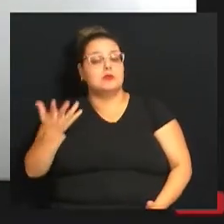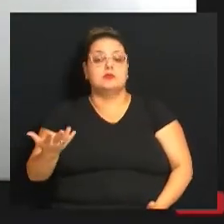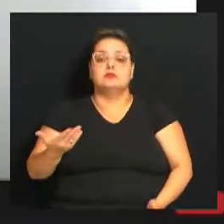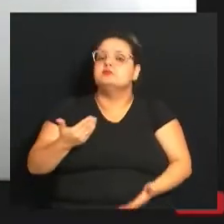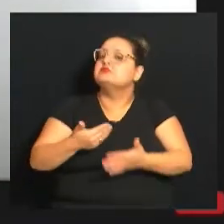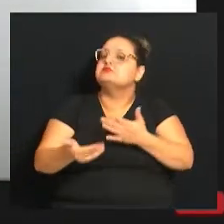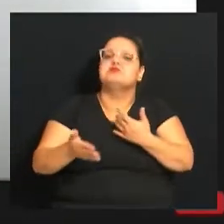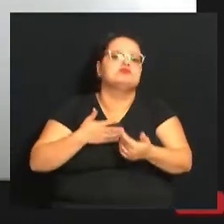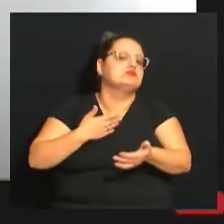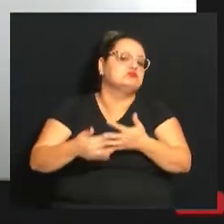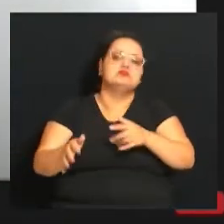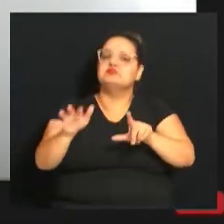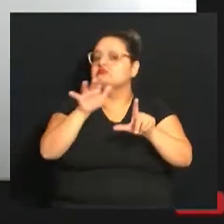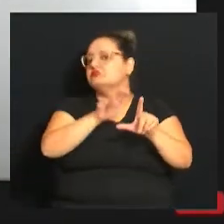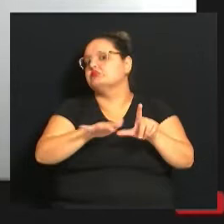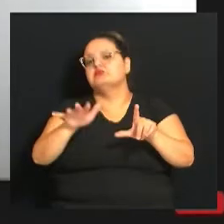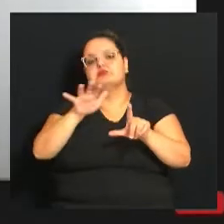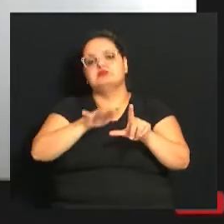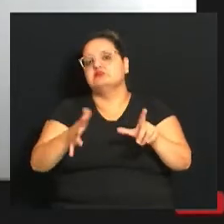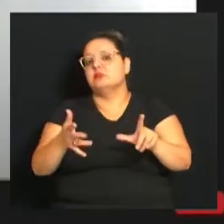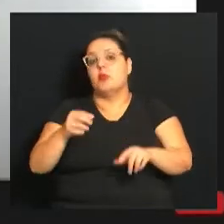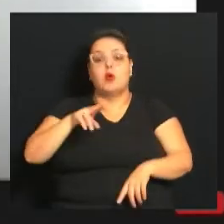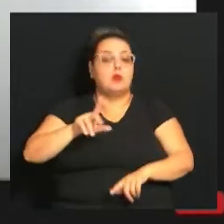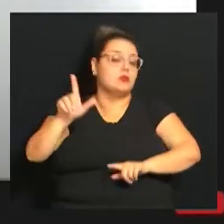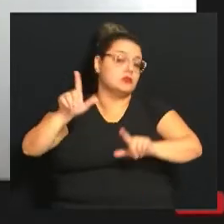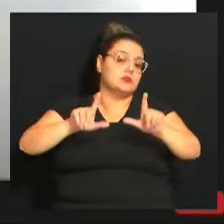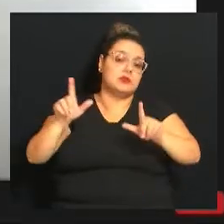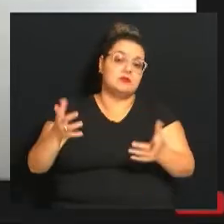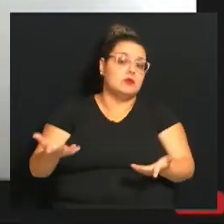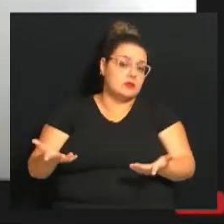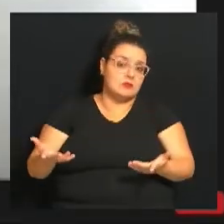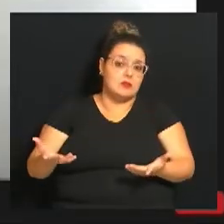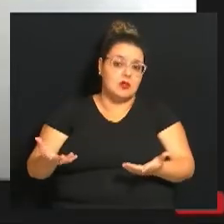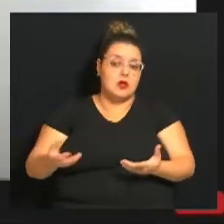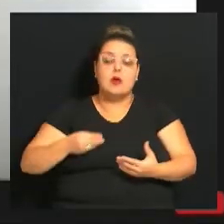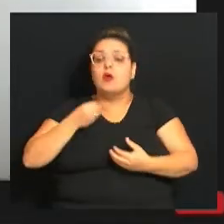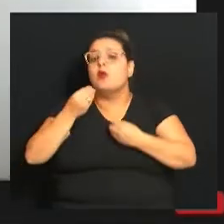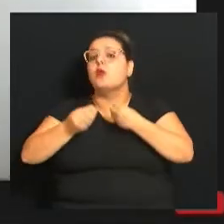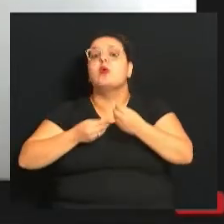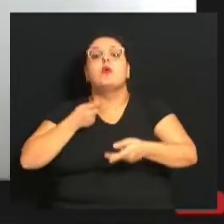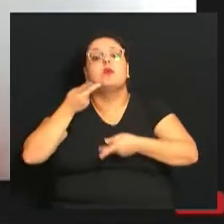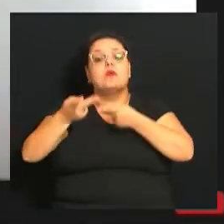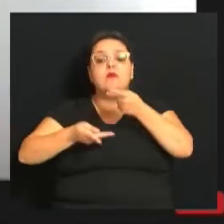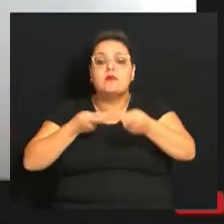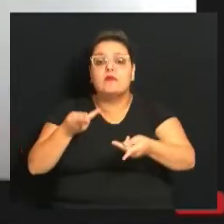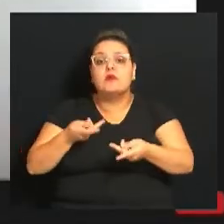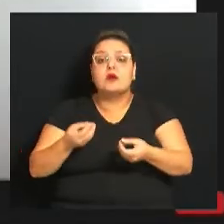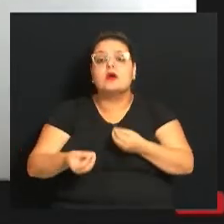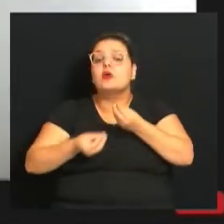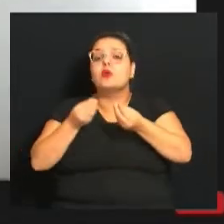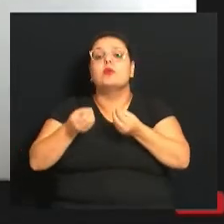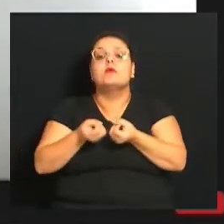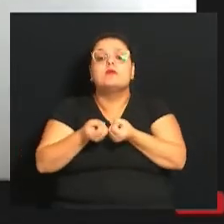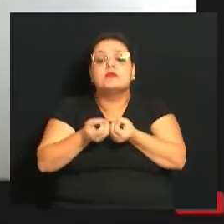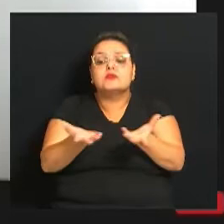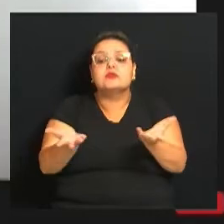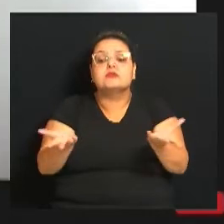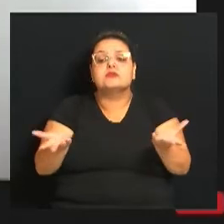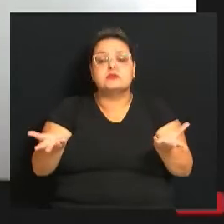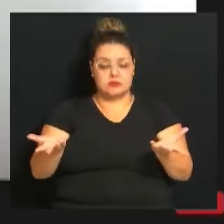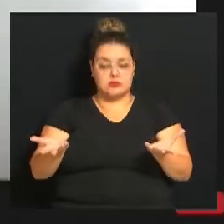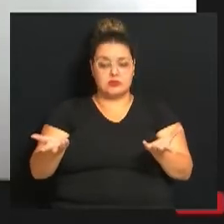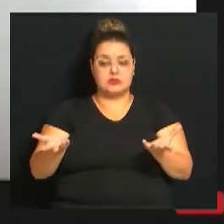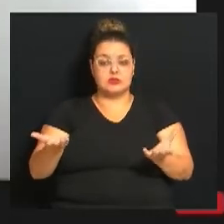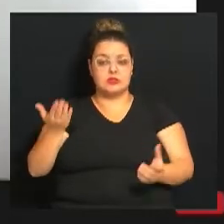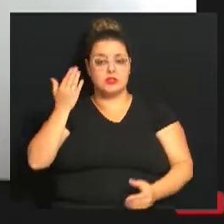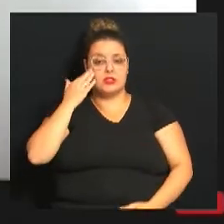plataforma, seja por streaming ou por TV, é como eu vou contar e como eu vou embalar e como eu vou distribuir essa plataforma. E você entender